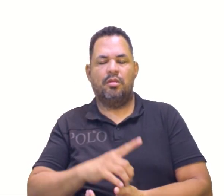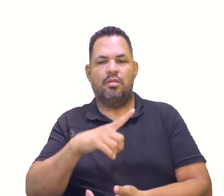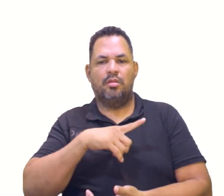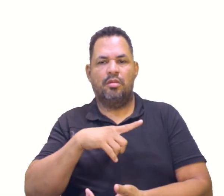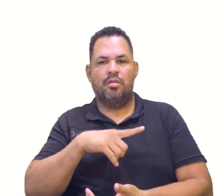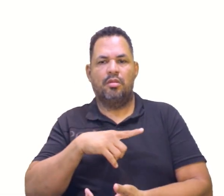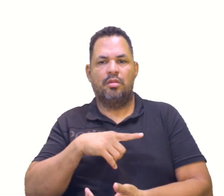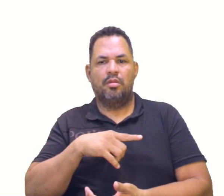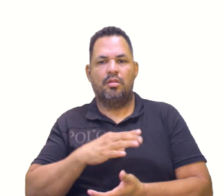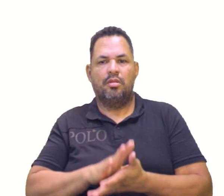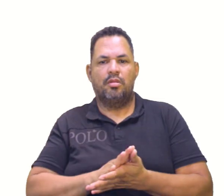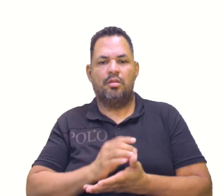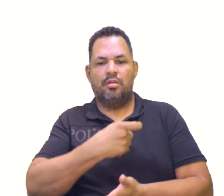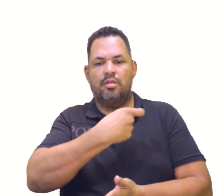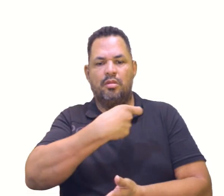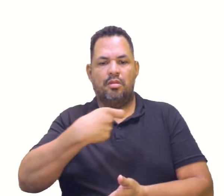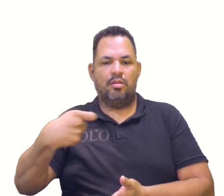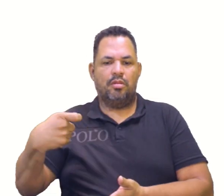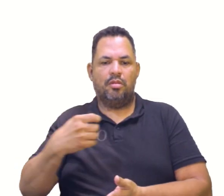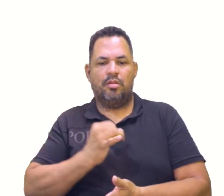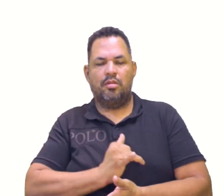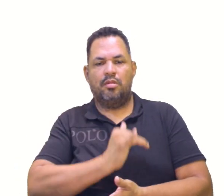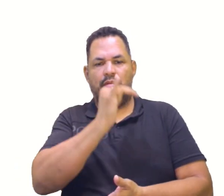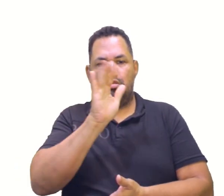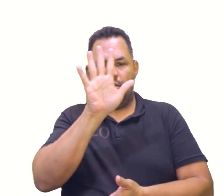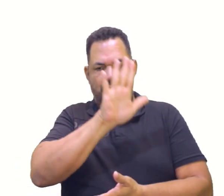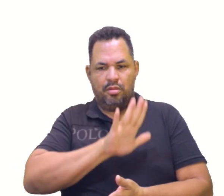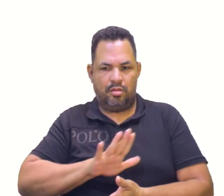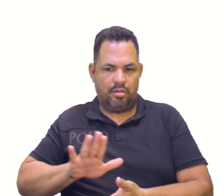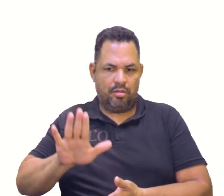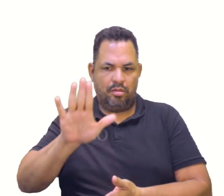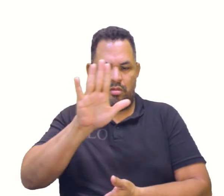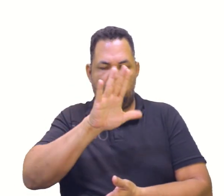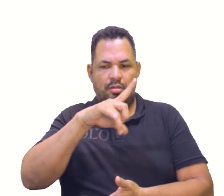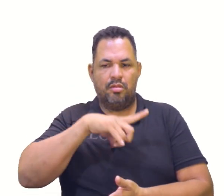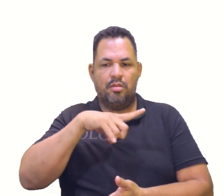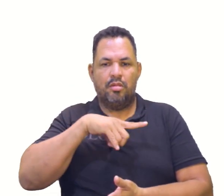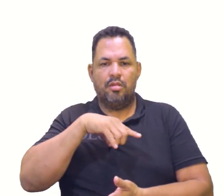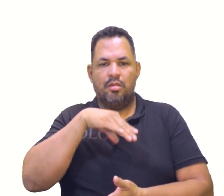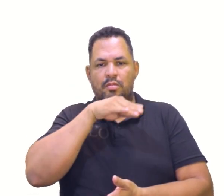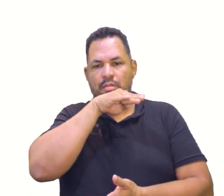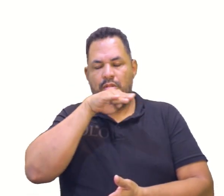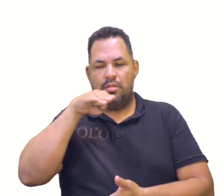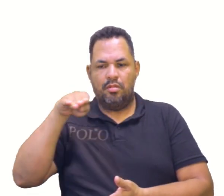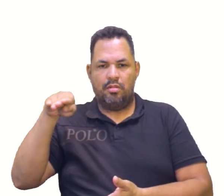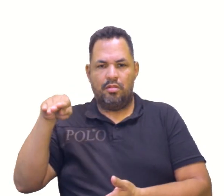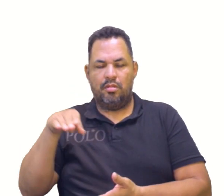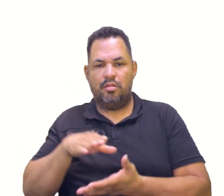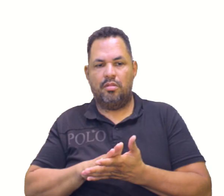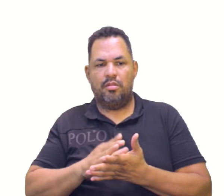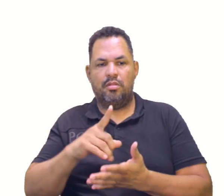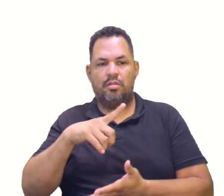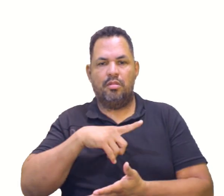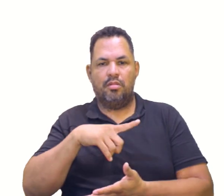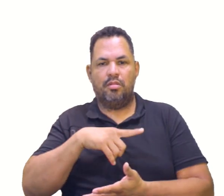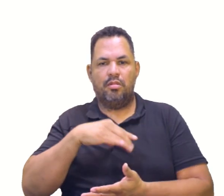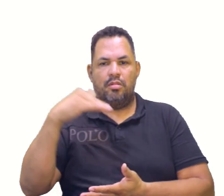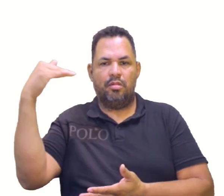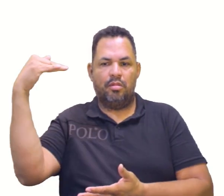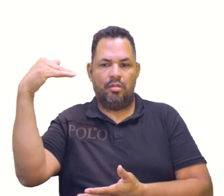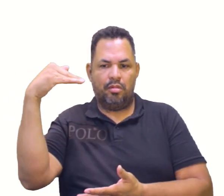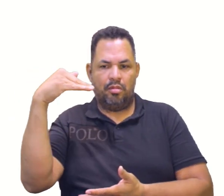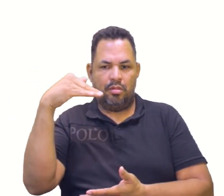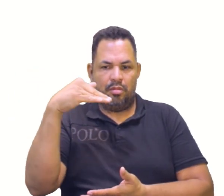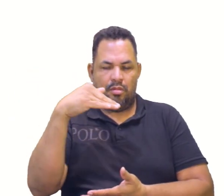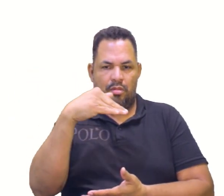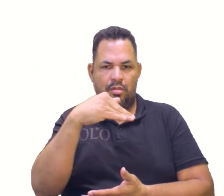plano cartesiano, um plano eixo XY, tem uma reta, e ele disse que essa reta tem